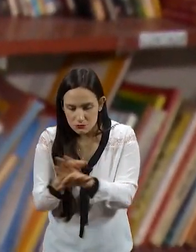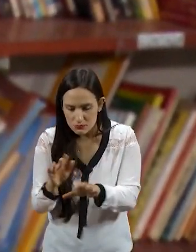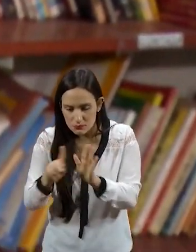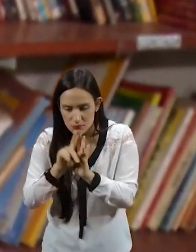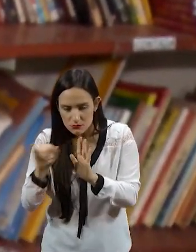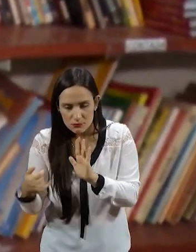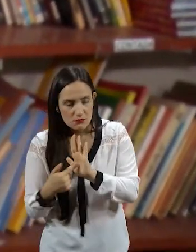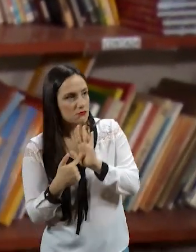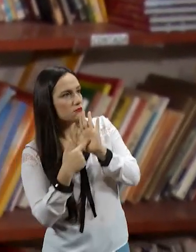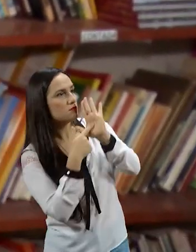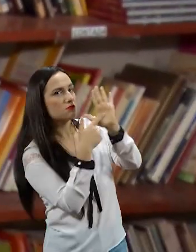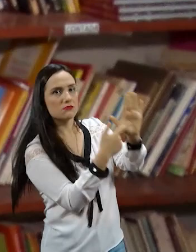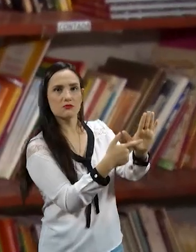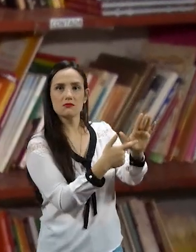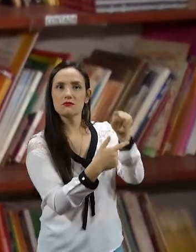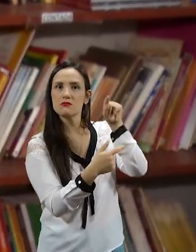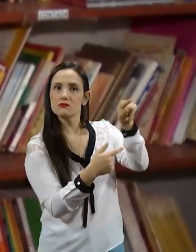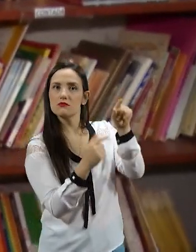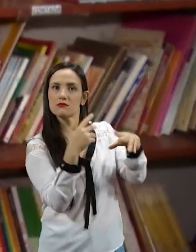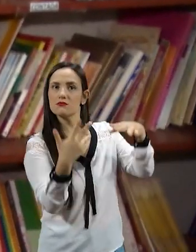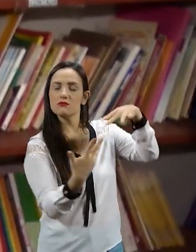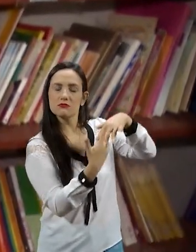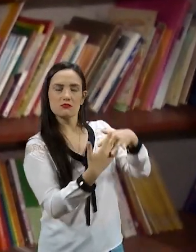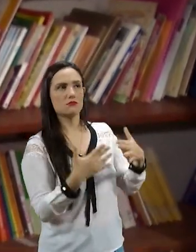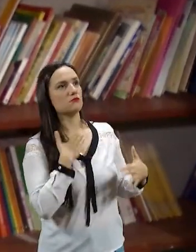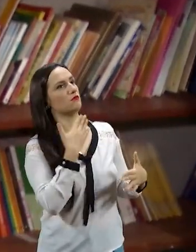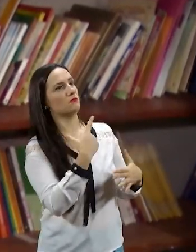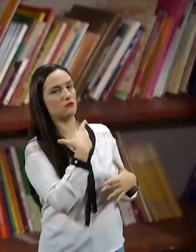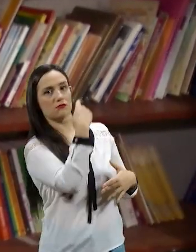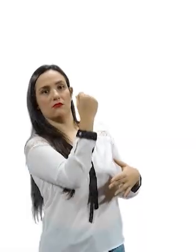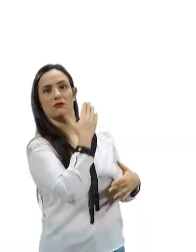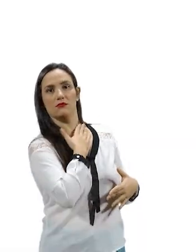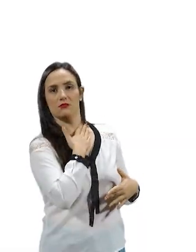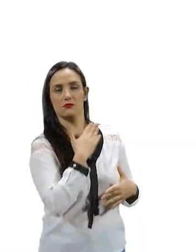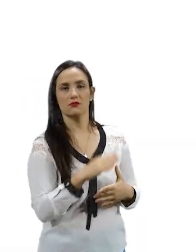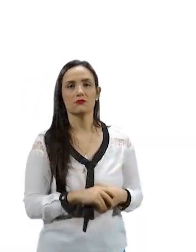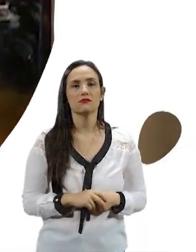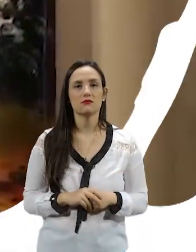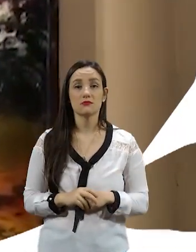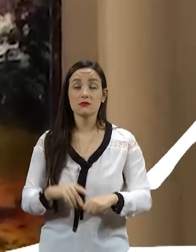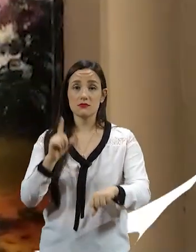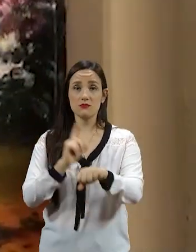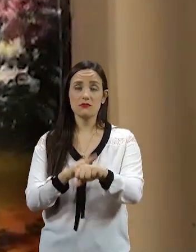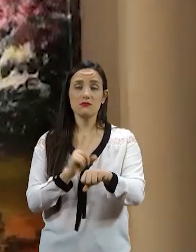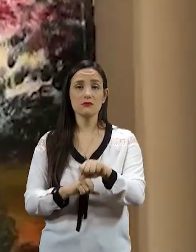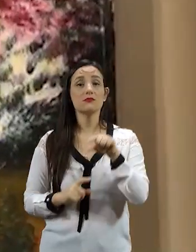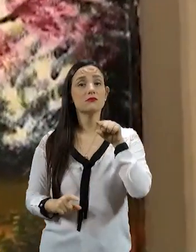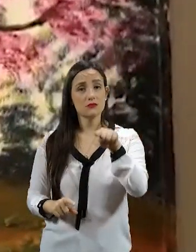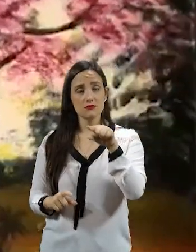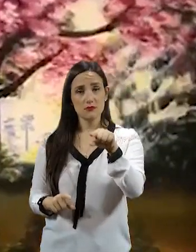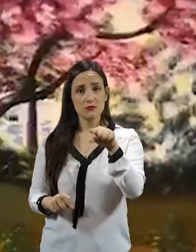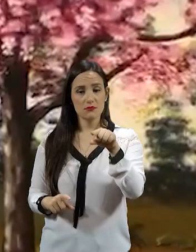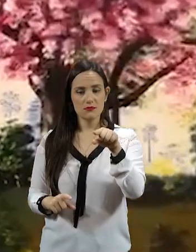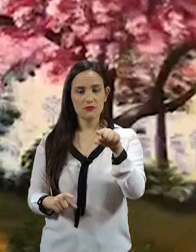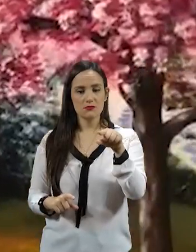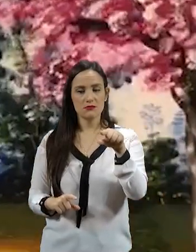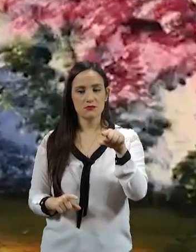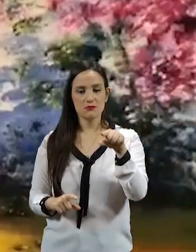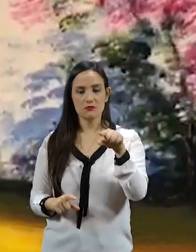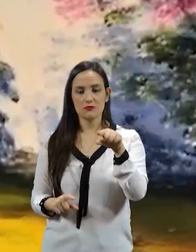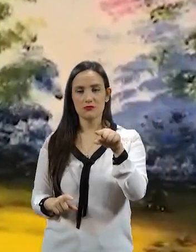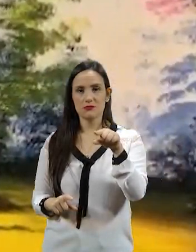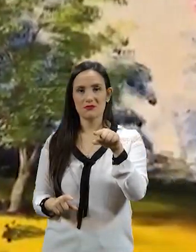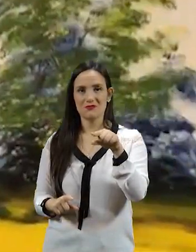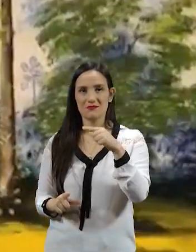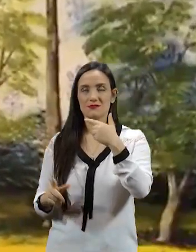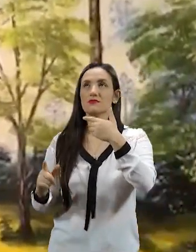universidade. E aí foi o que a gente conseguiu que fosse aprovado. E quando você está pintando em público,